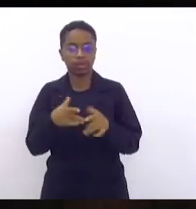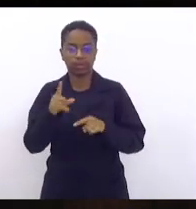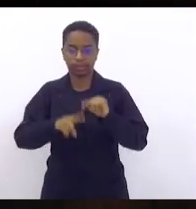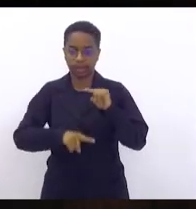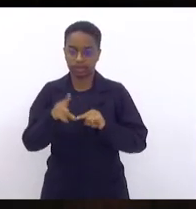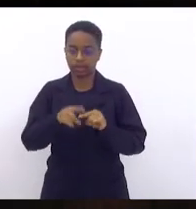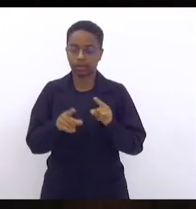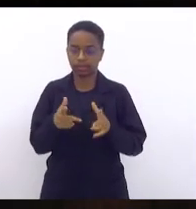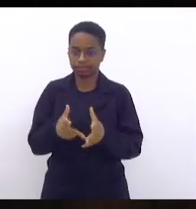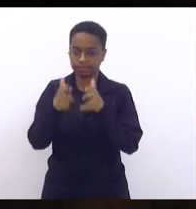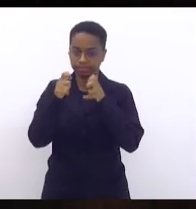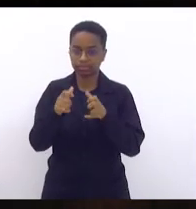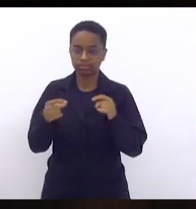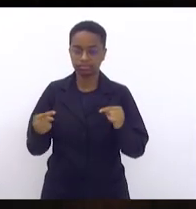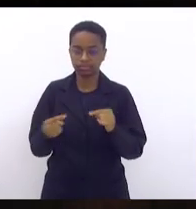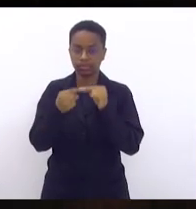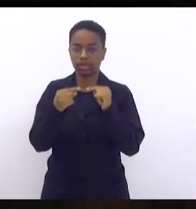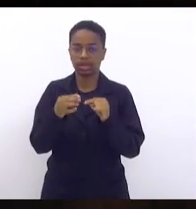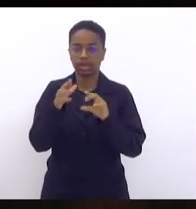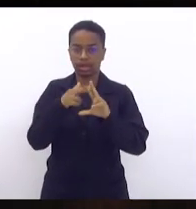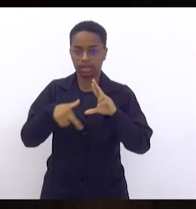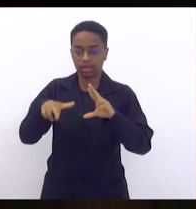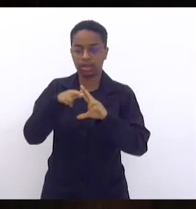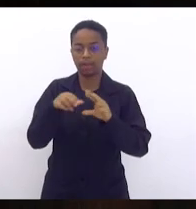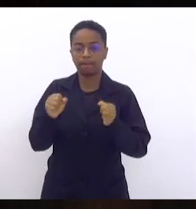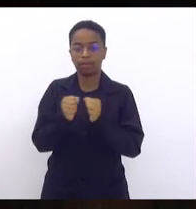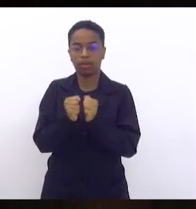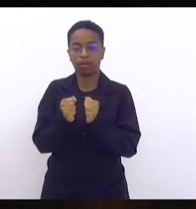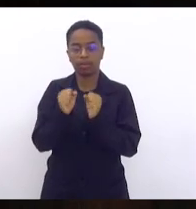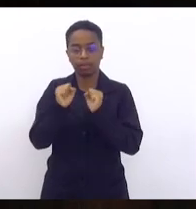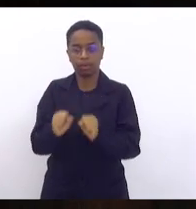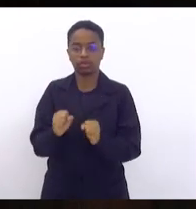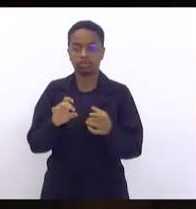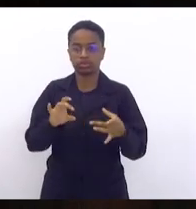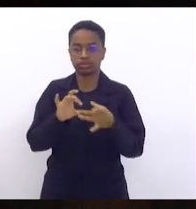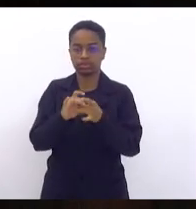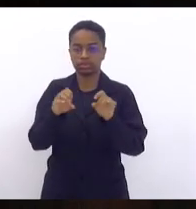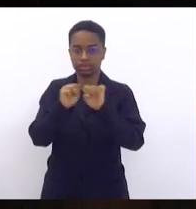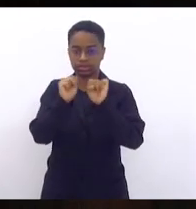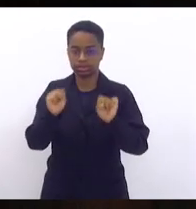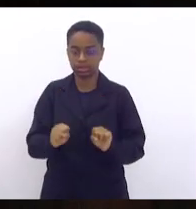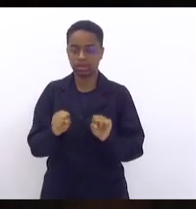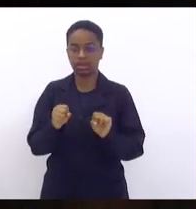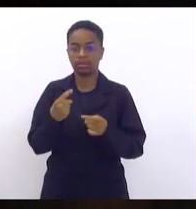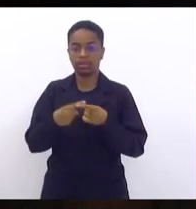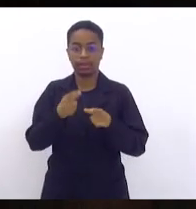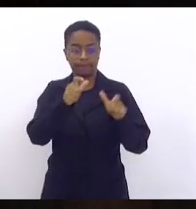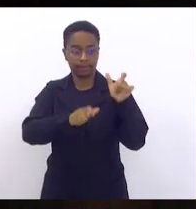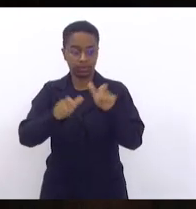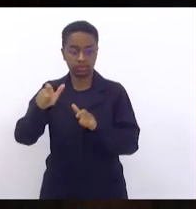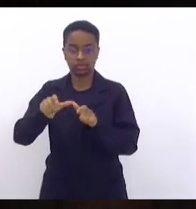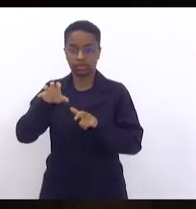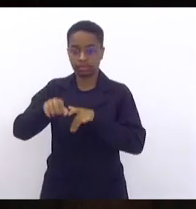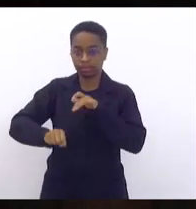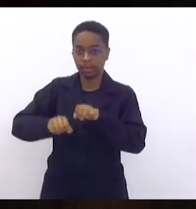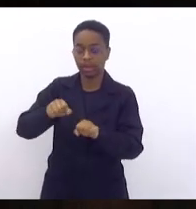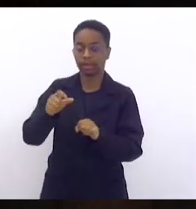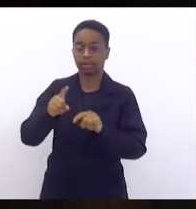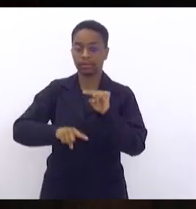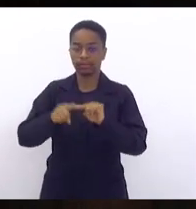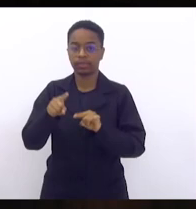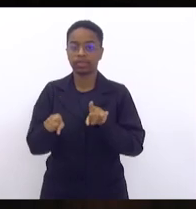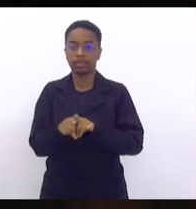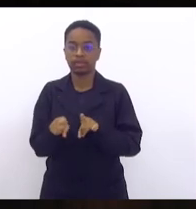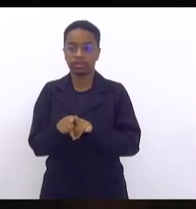como material reciclável pode entrar nesse sistema onde o catador os catadoras e catadores as